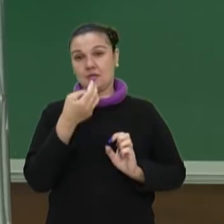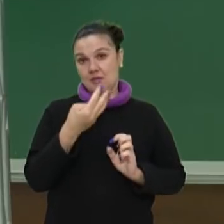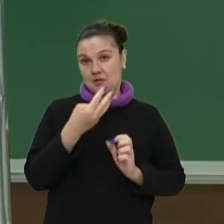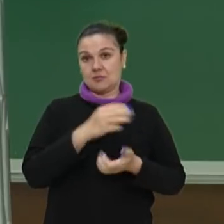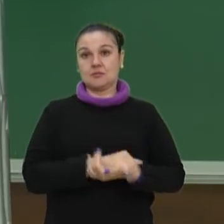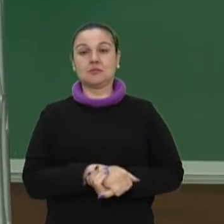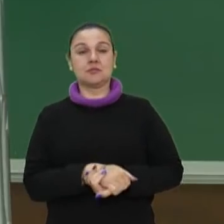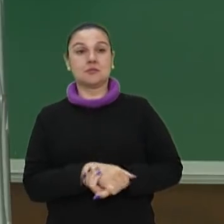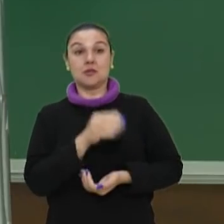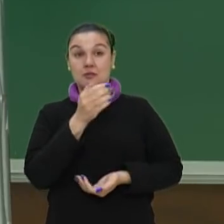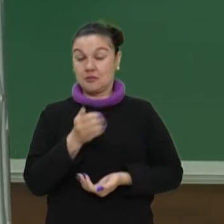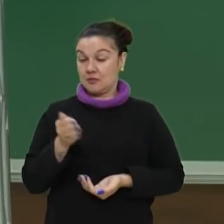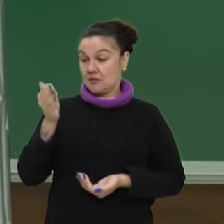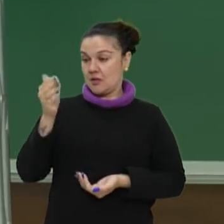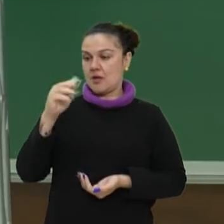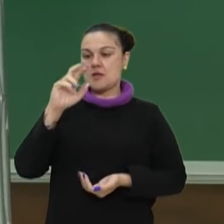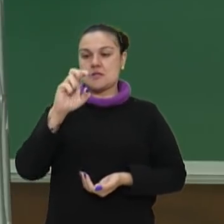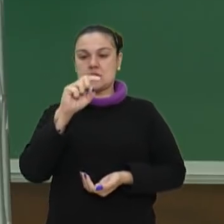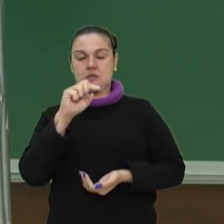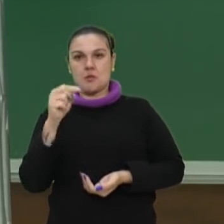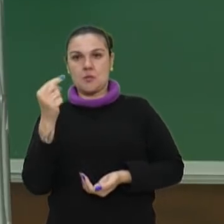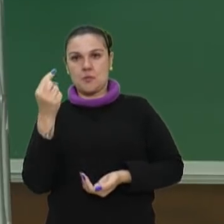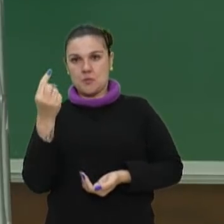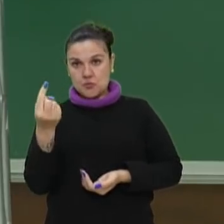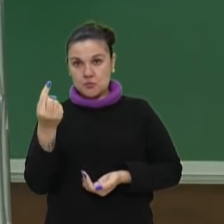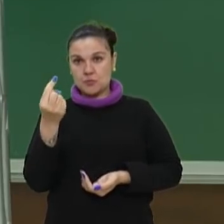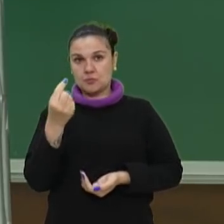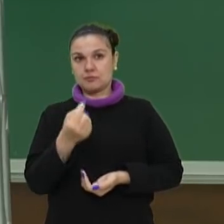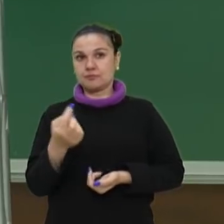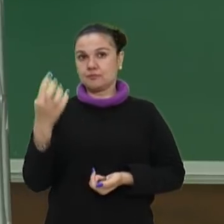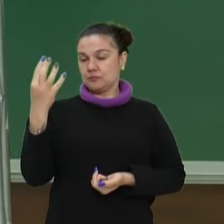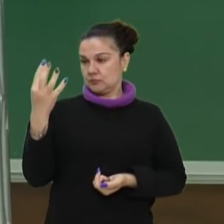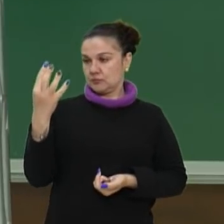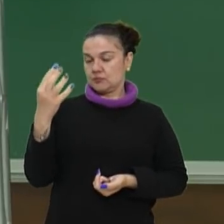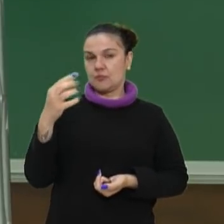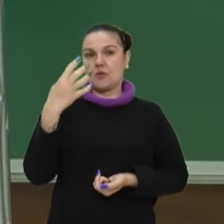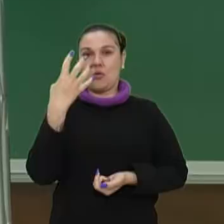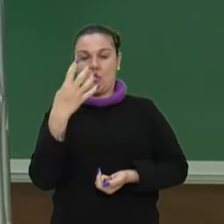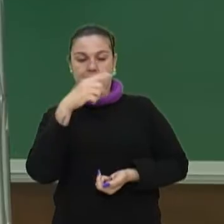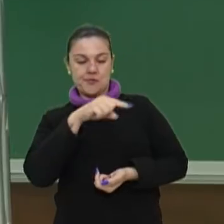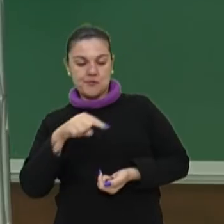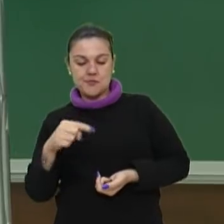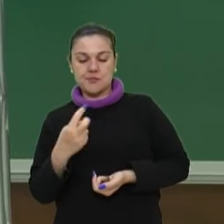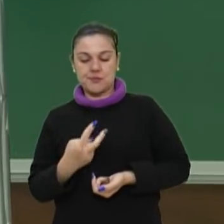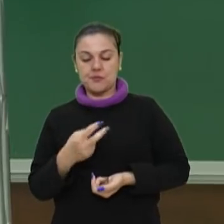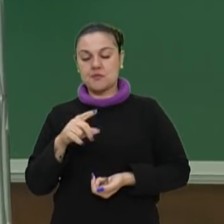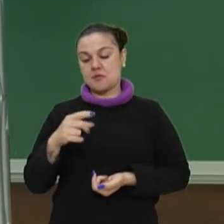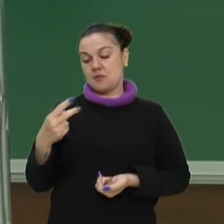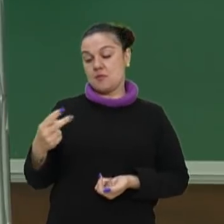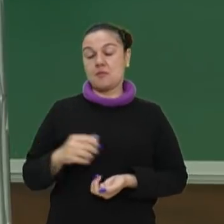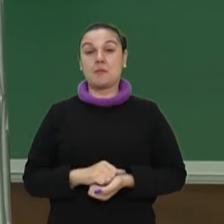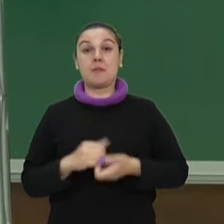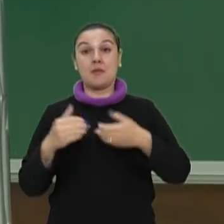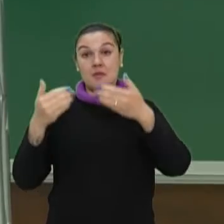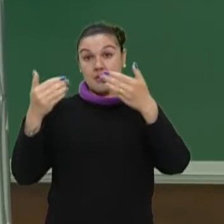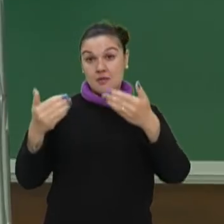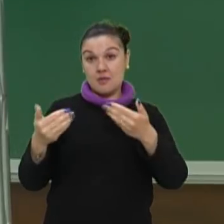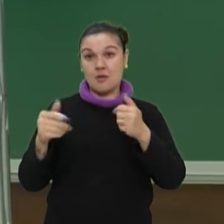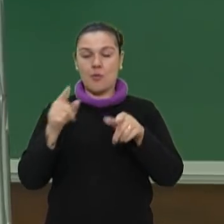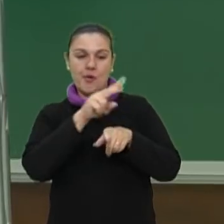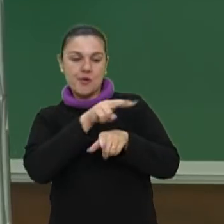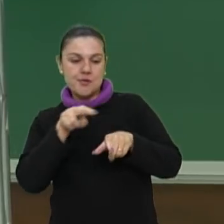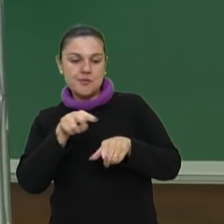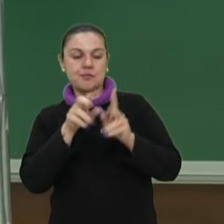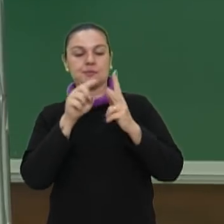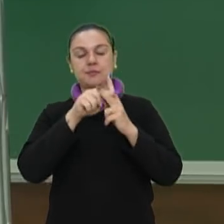dá 3. E x2, lá fazendo 5 menos 1 dá 4, 4 divididos por 2 é 2. Então, eu tenho que as duas raízes